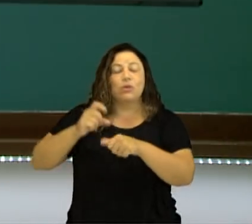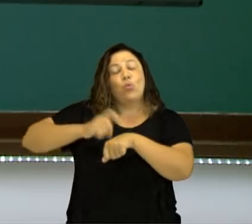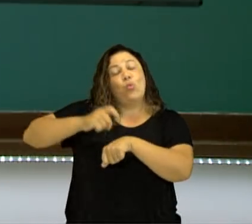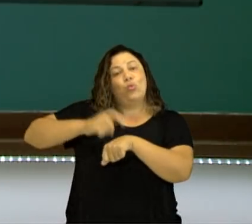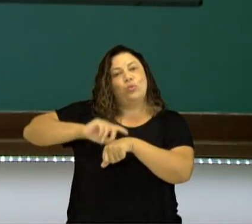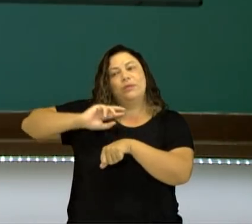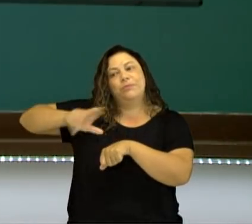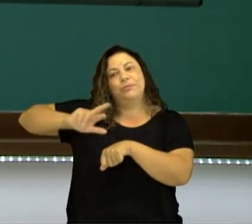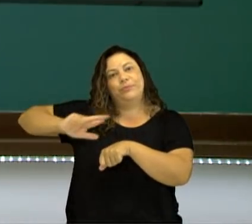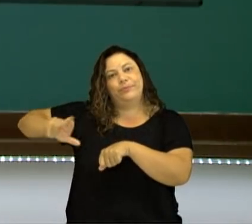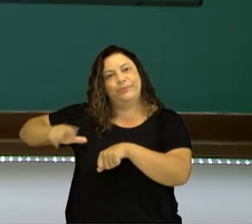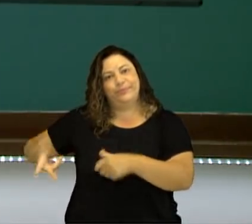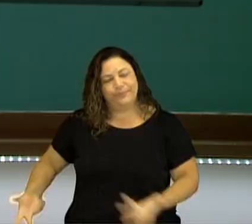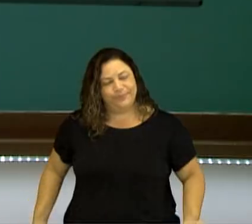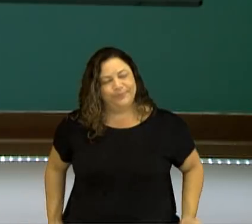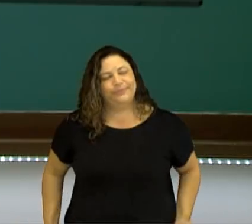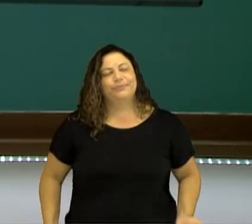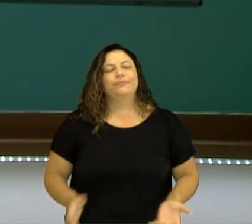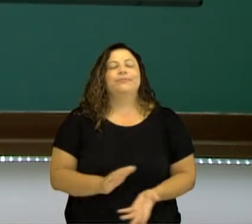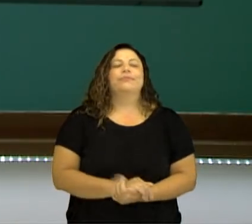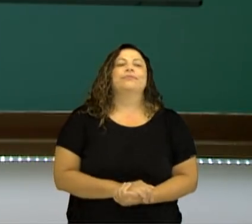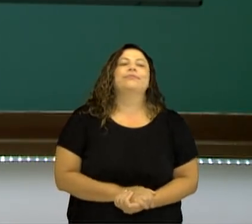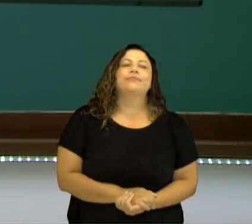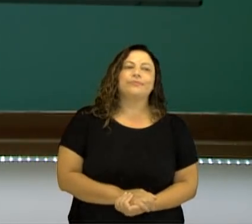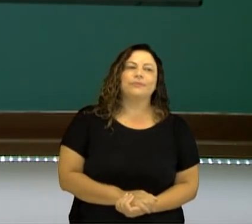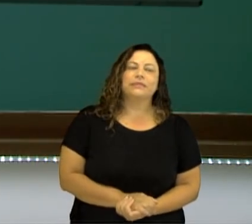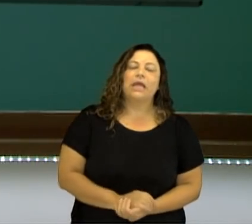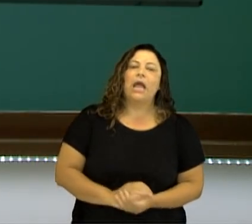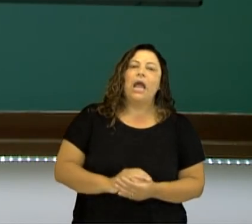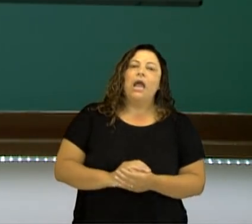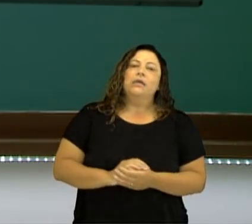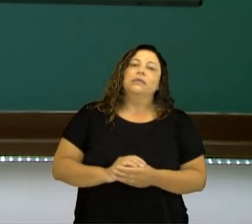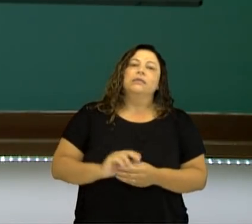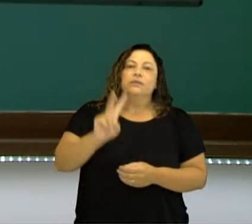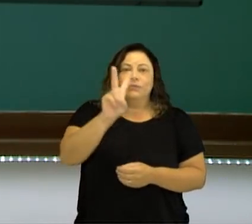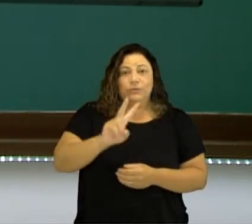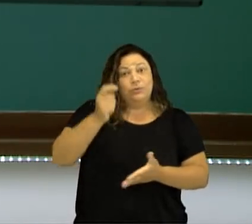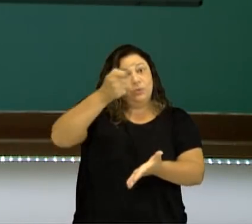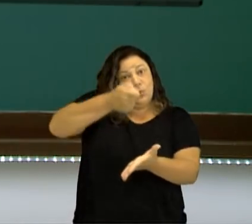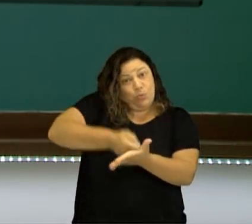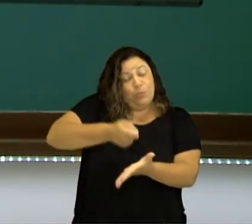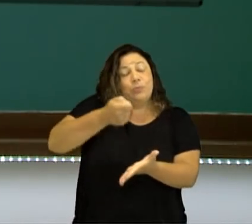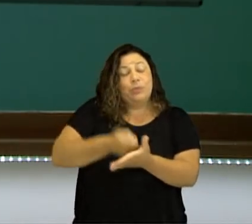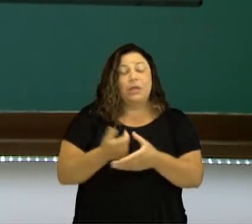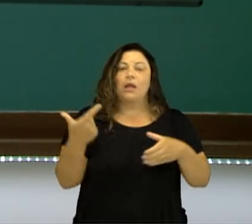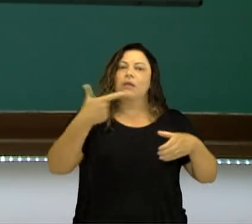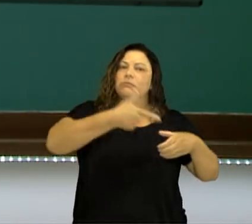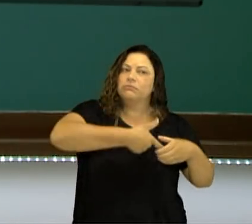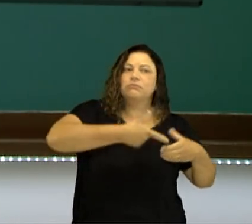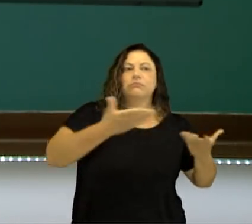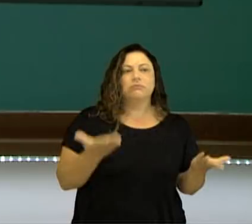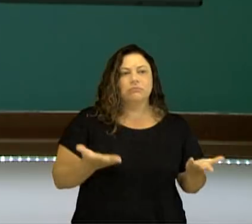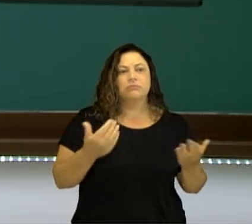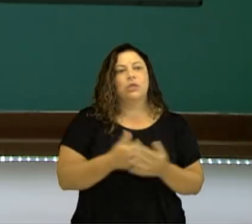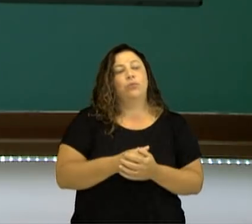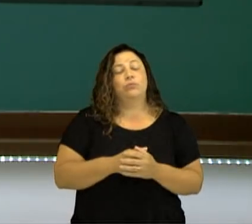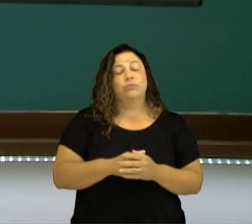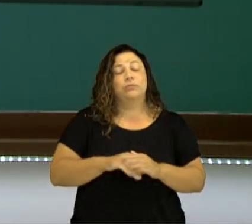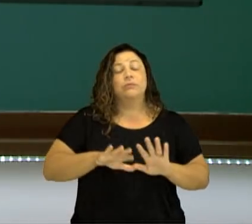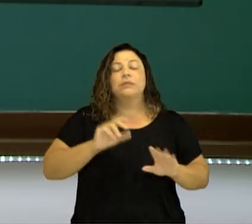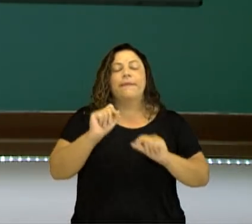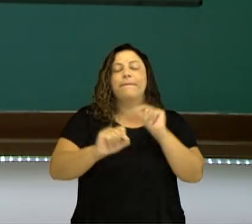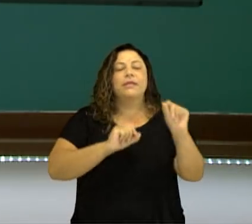para executar essa viagem. O valor pago pelo tanque de combustível de um automóvel vai depender, então, do tamanho do tanque e do